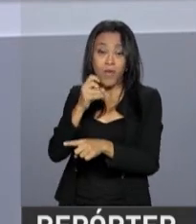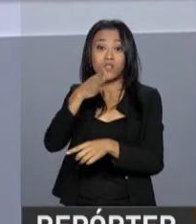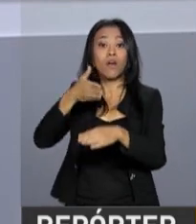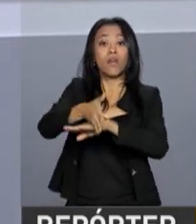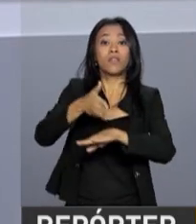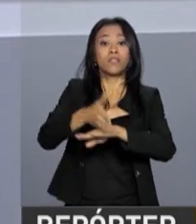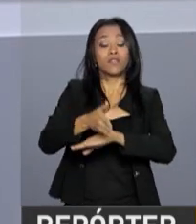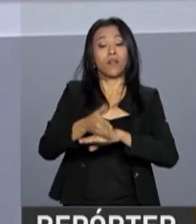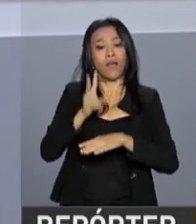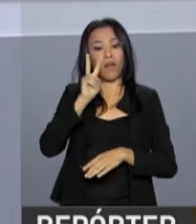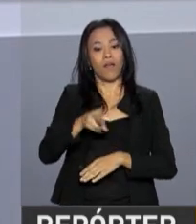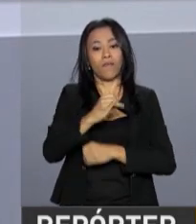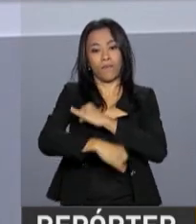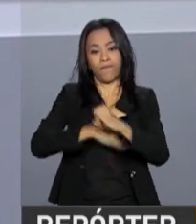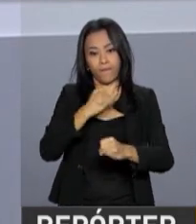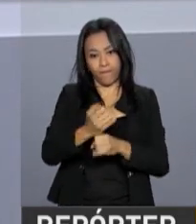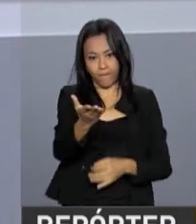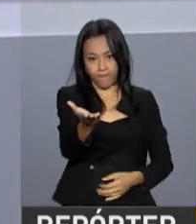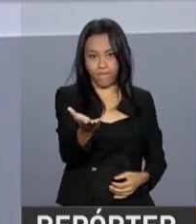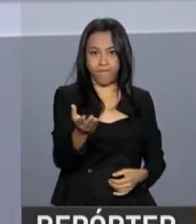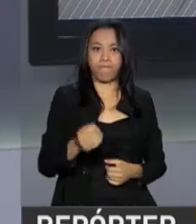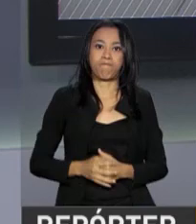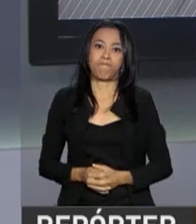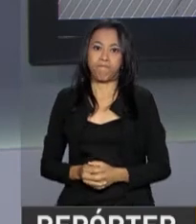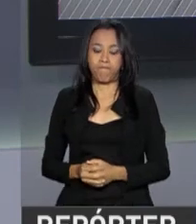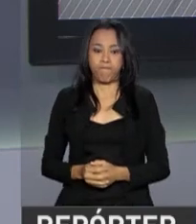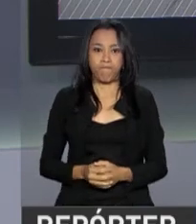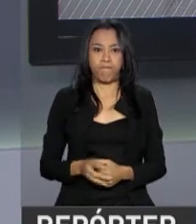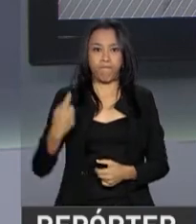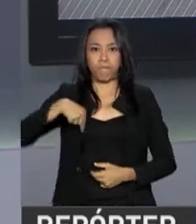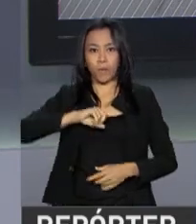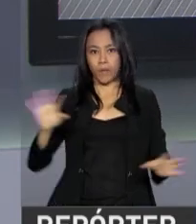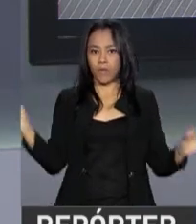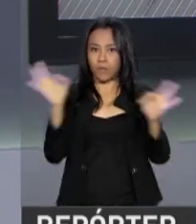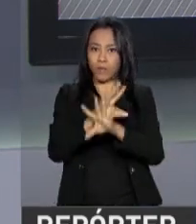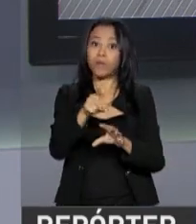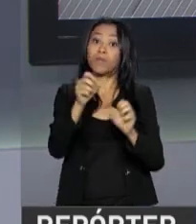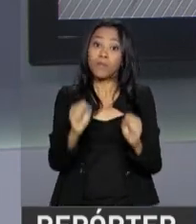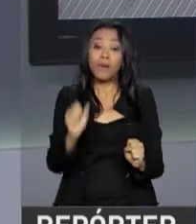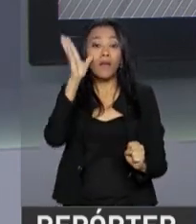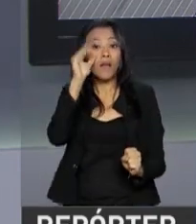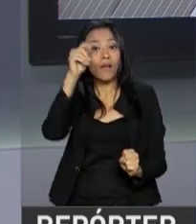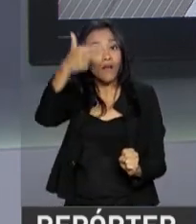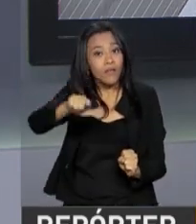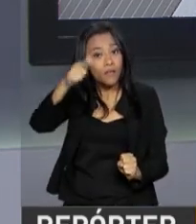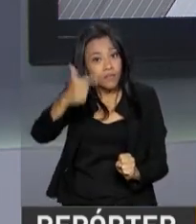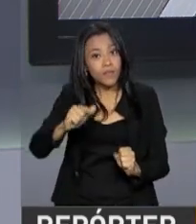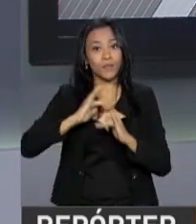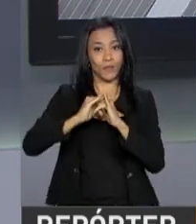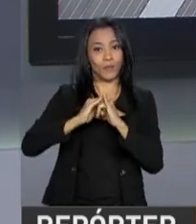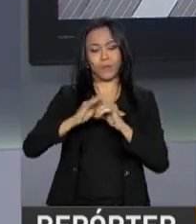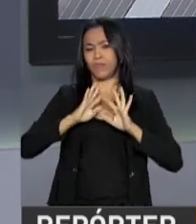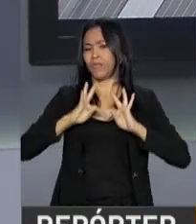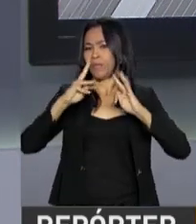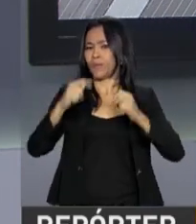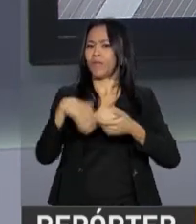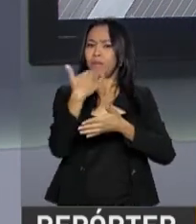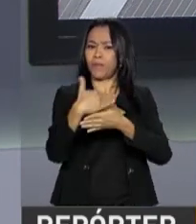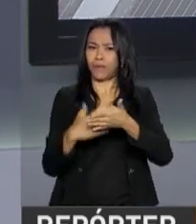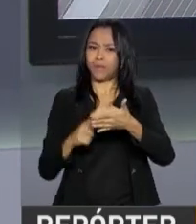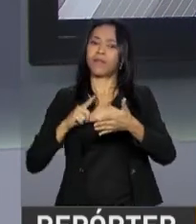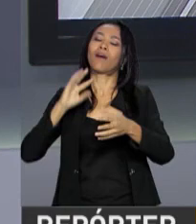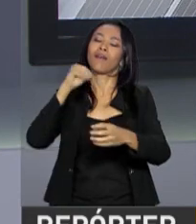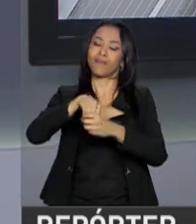acessar o endereço que aparece aí no seu vídeo mas ficamos por aqui você pode rever as reportagens no youtube e toda a nossa programação